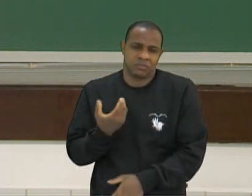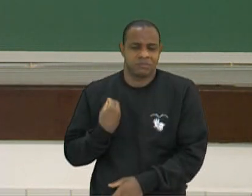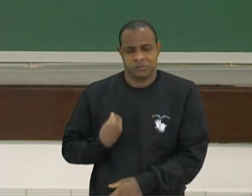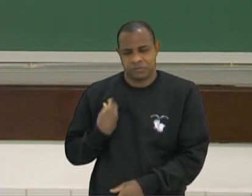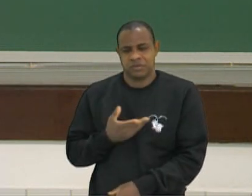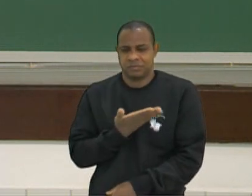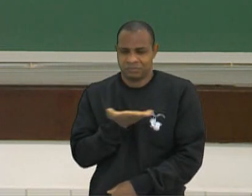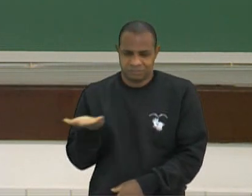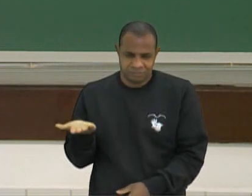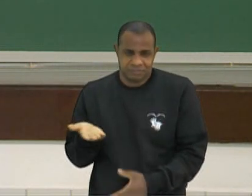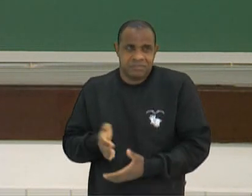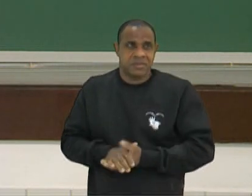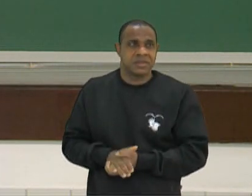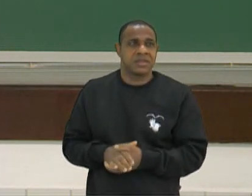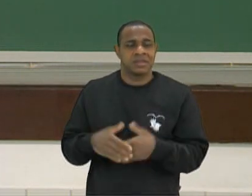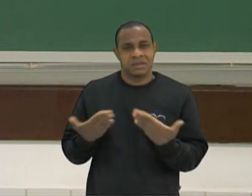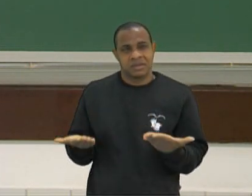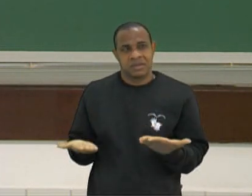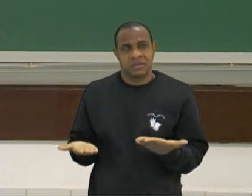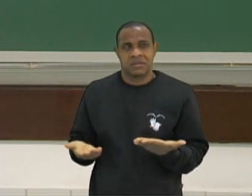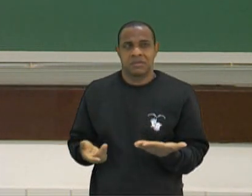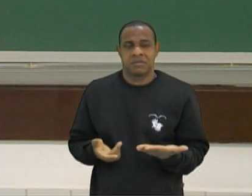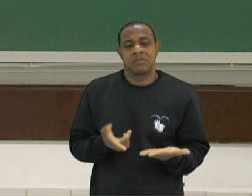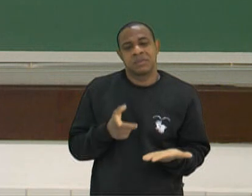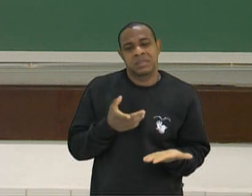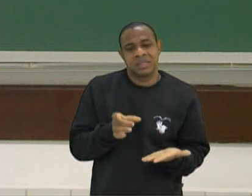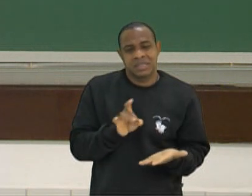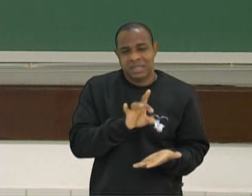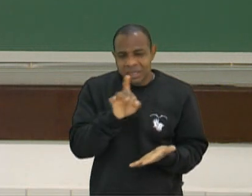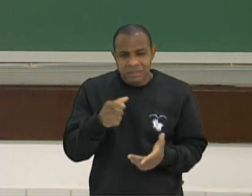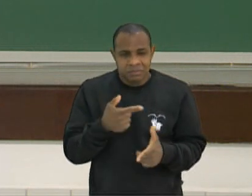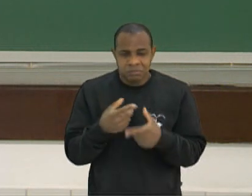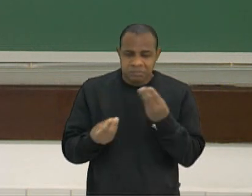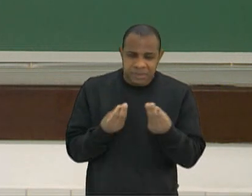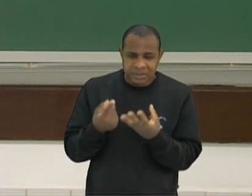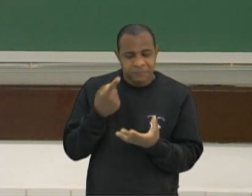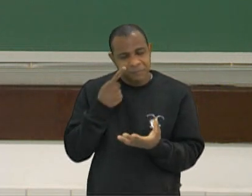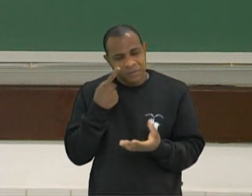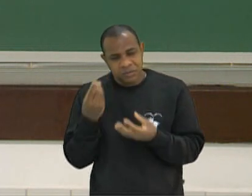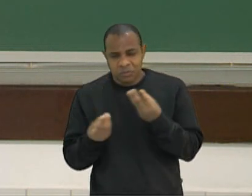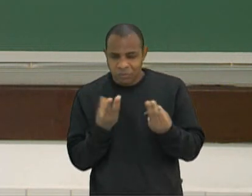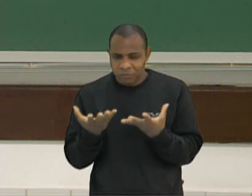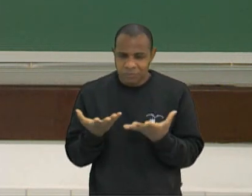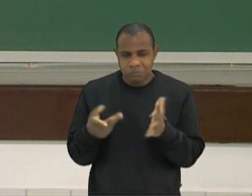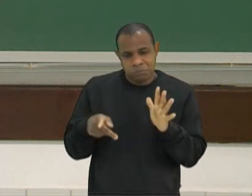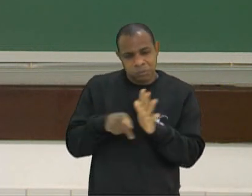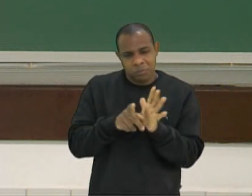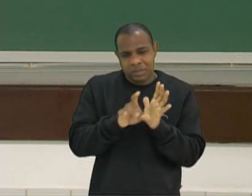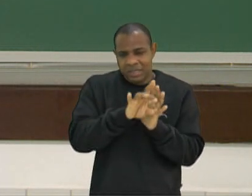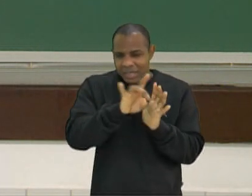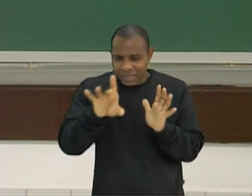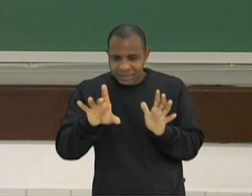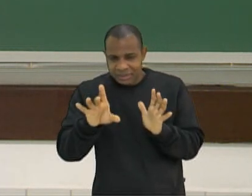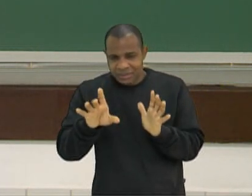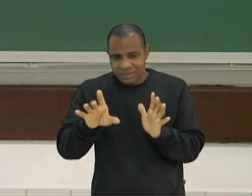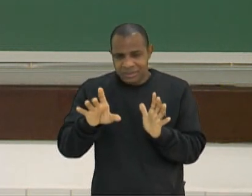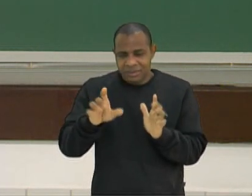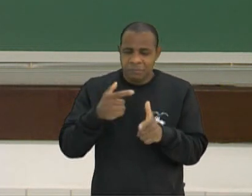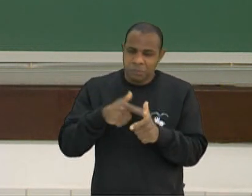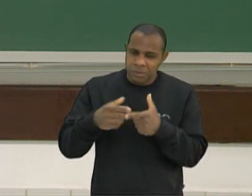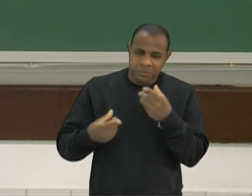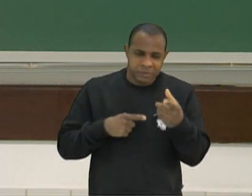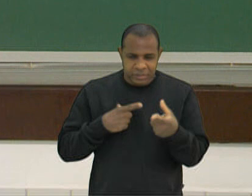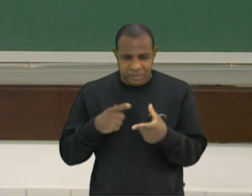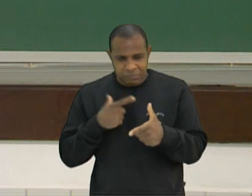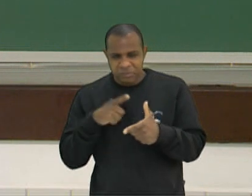2.000 alunos que tem na sua escola. Então, a cada situação tem que ser avaliada de maneira muito específica. Caso você não consiga estar